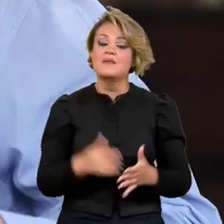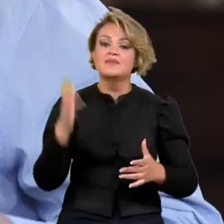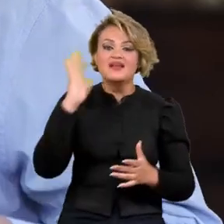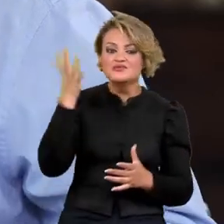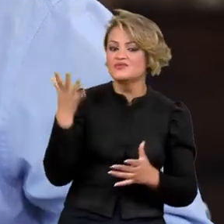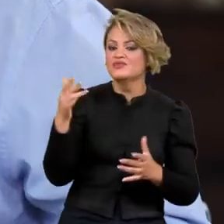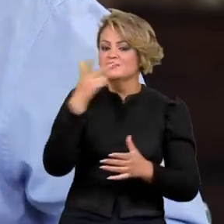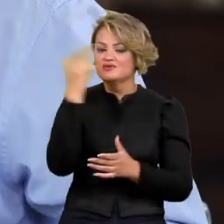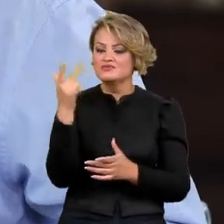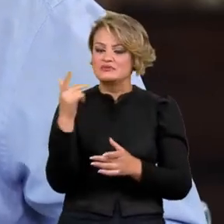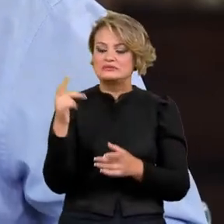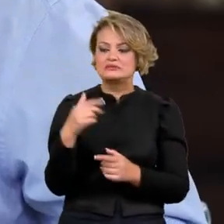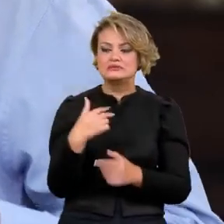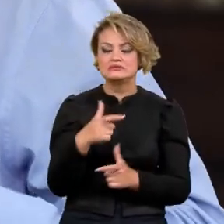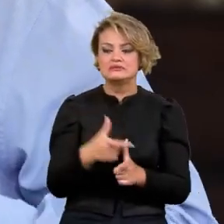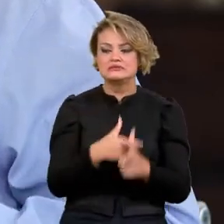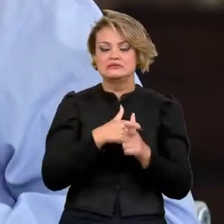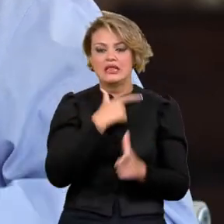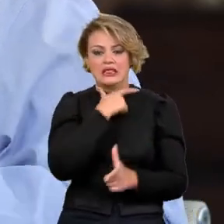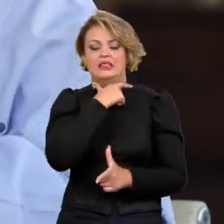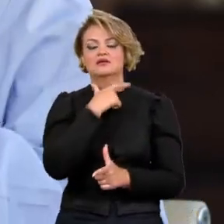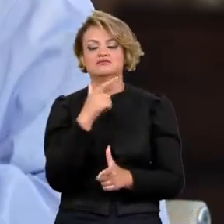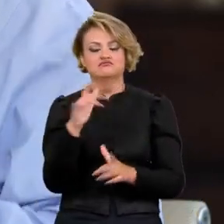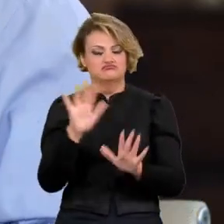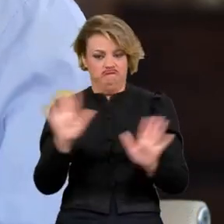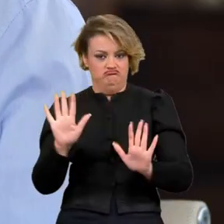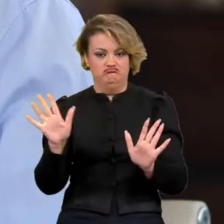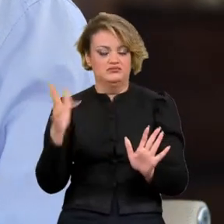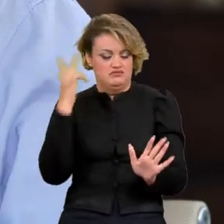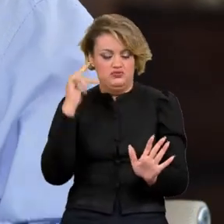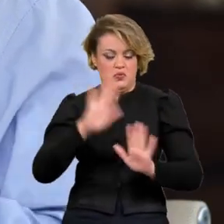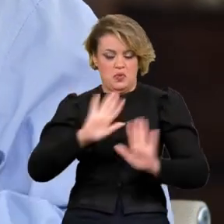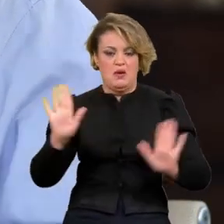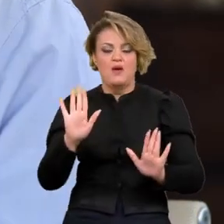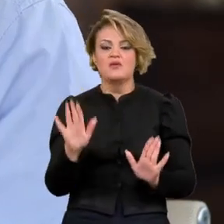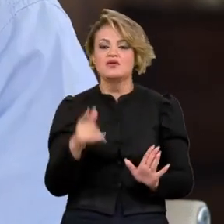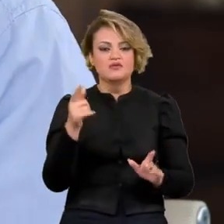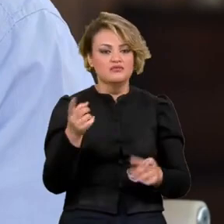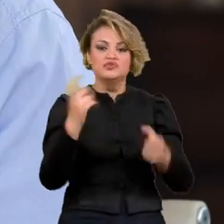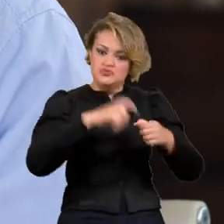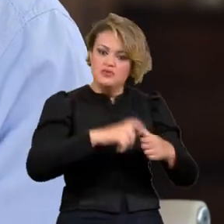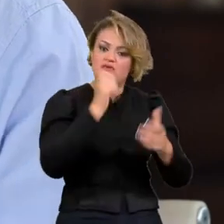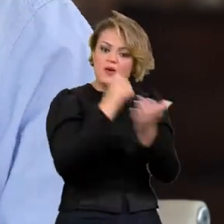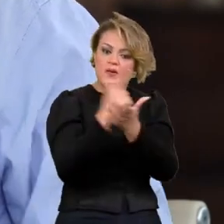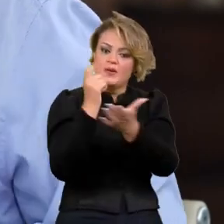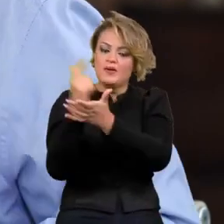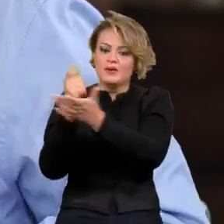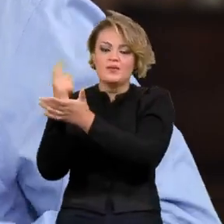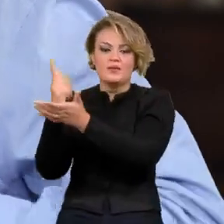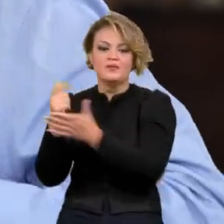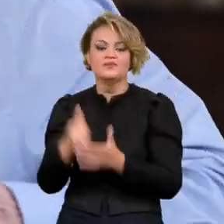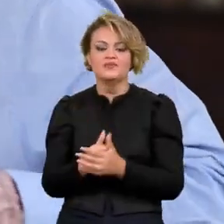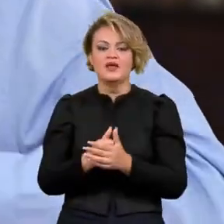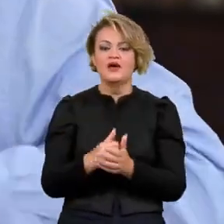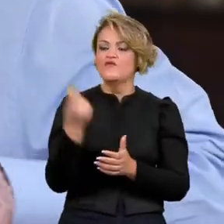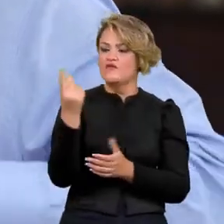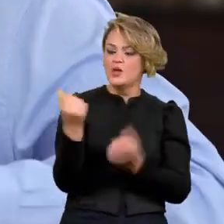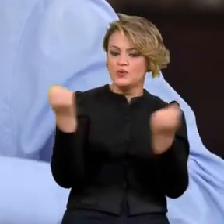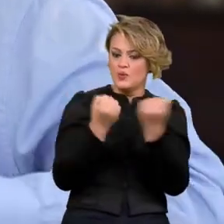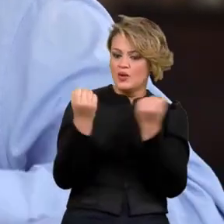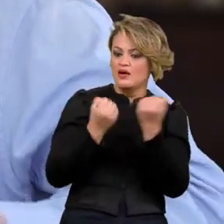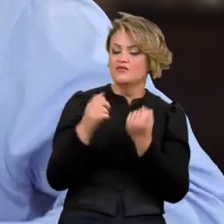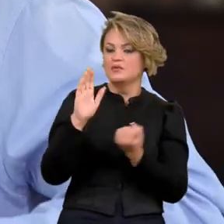normalidade do consumo né Então veja nós reduzimos um pouco o preço do carro Você viu eu tava vendo a notícia hoje que